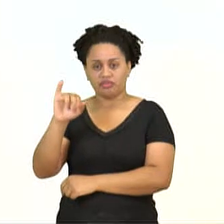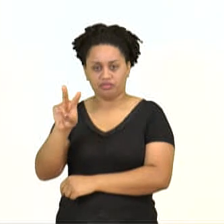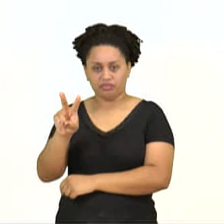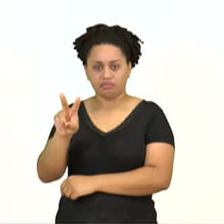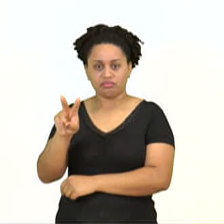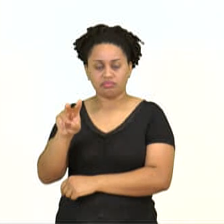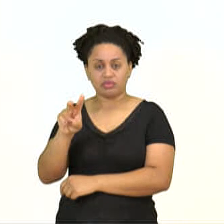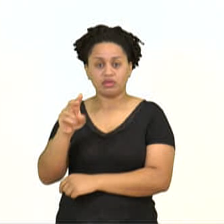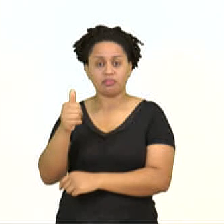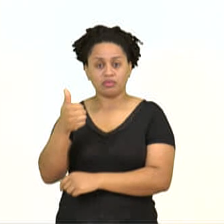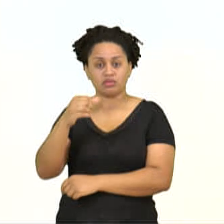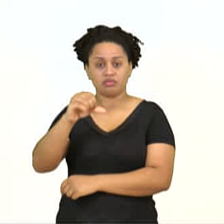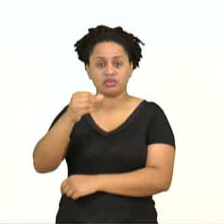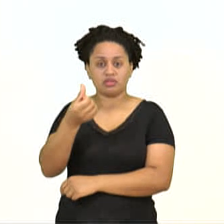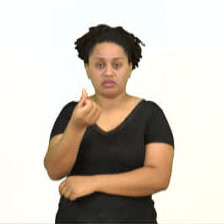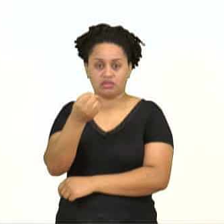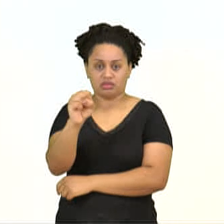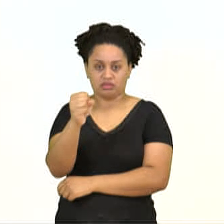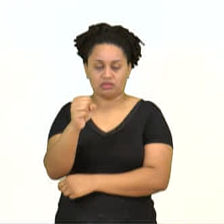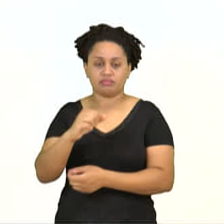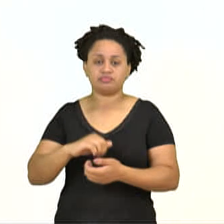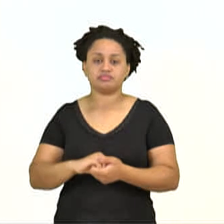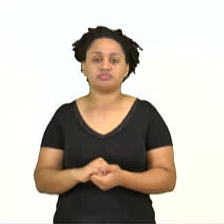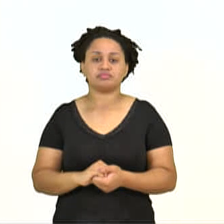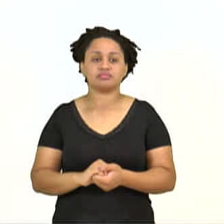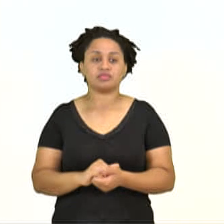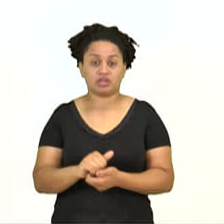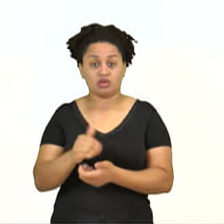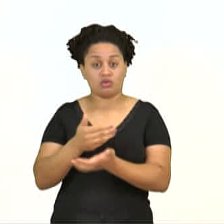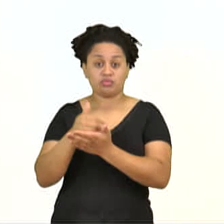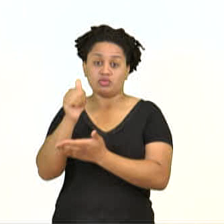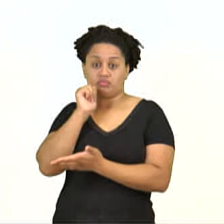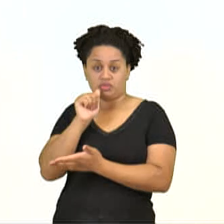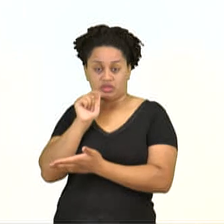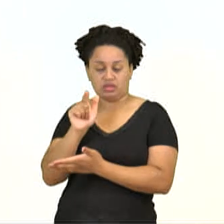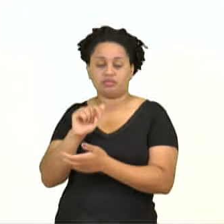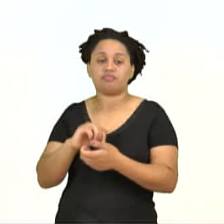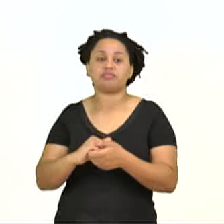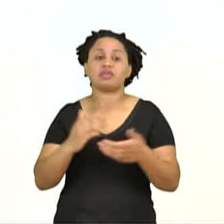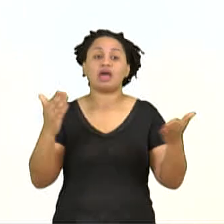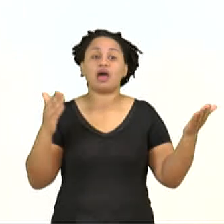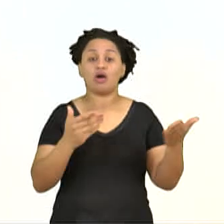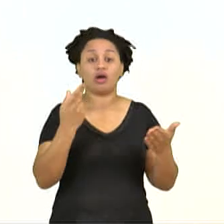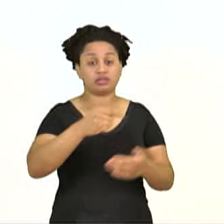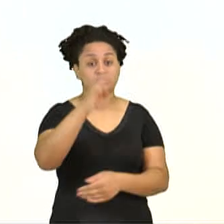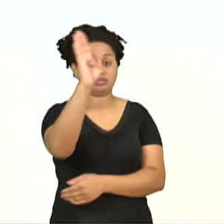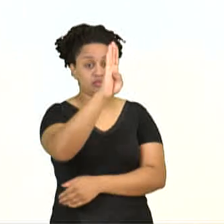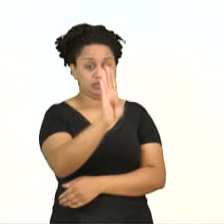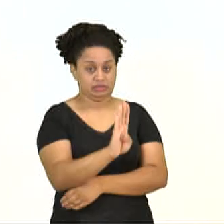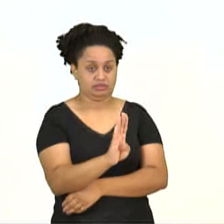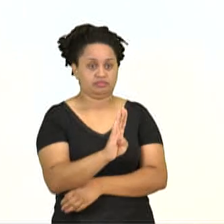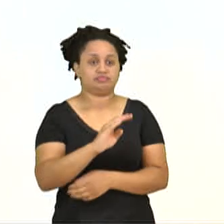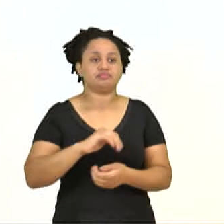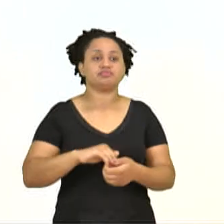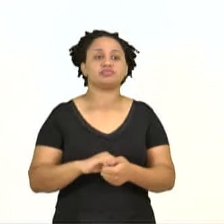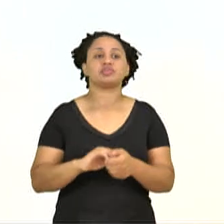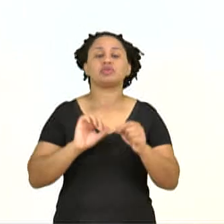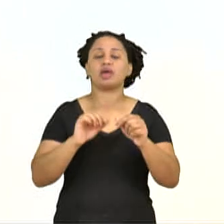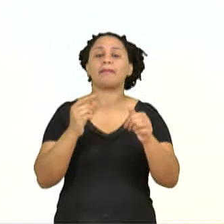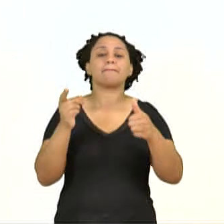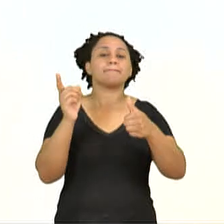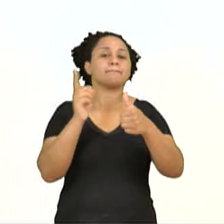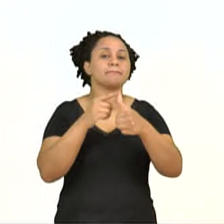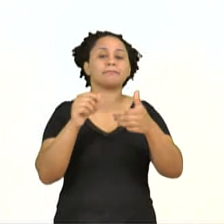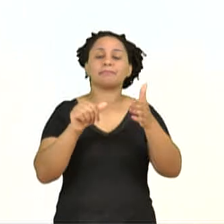Agora sim, o basquetebol no Brasil, em cadeiras de roda. Foi a primeira modalidade paralímpica